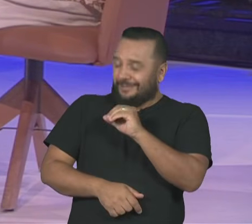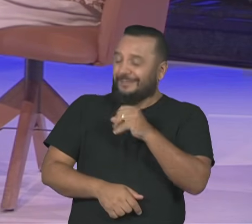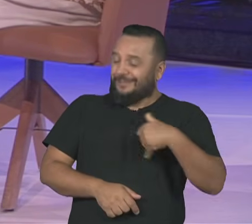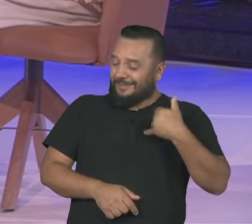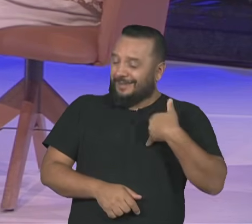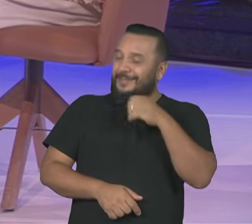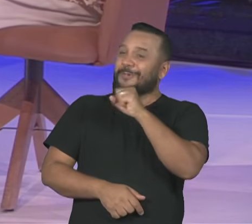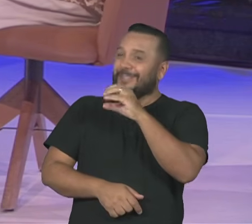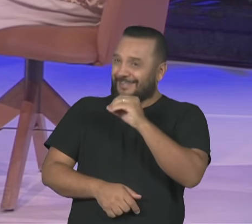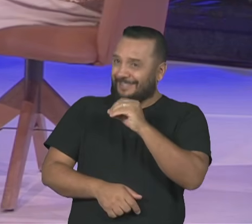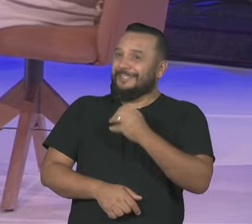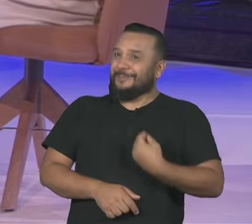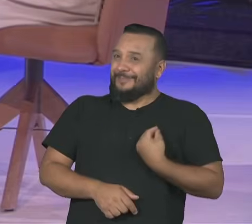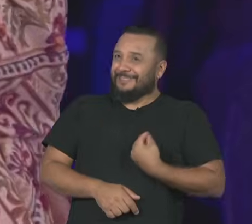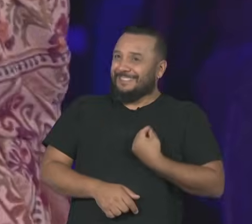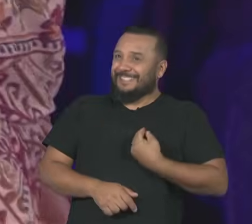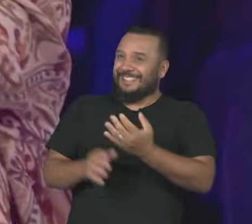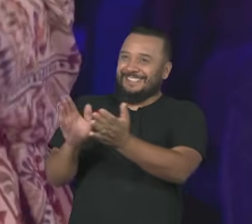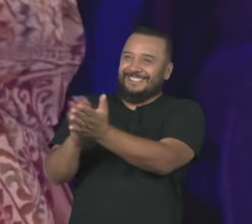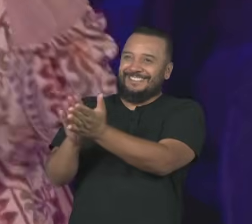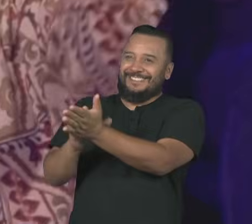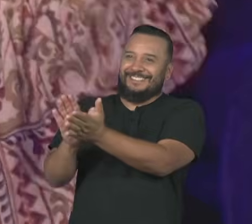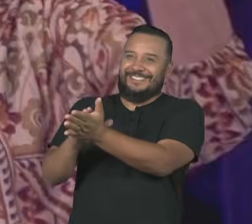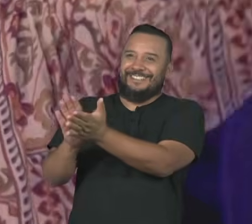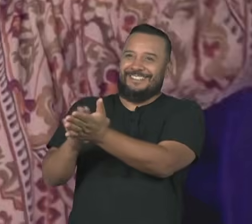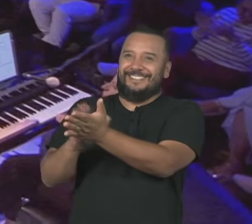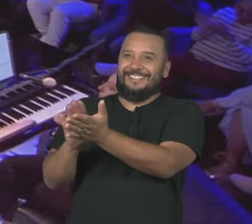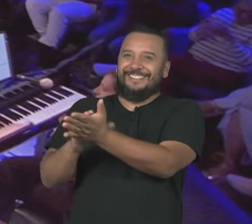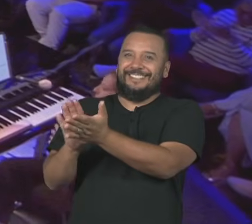vida. Aí...